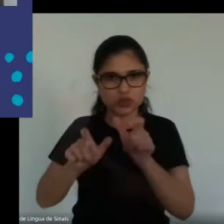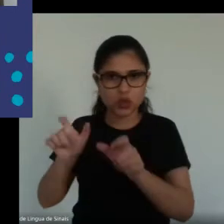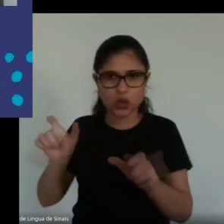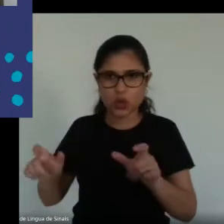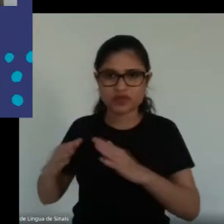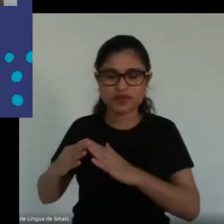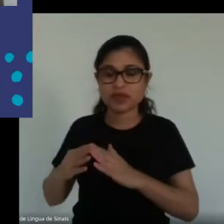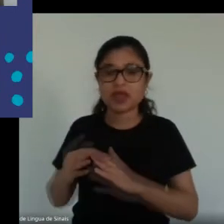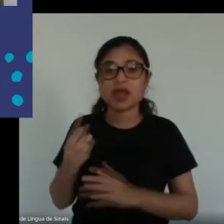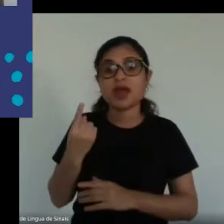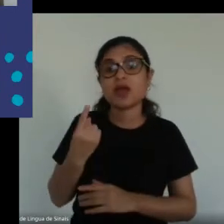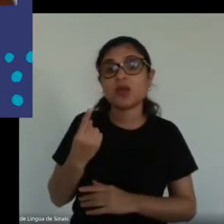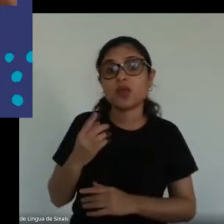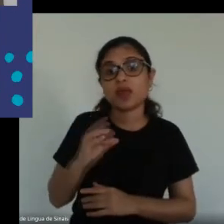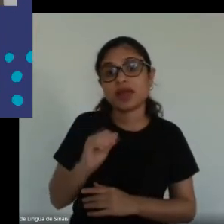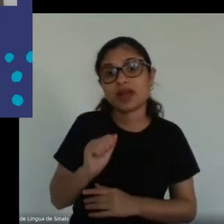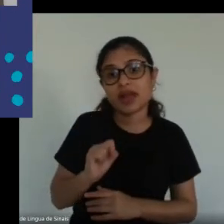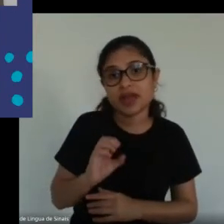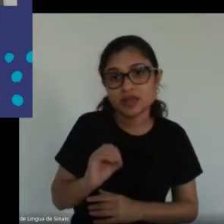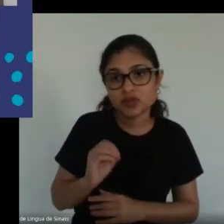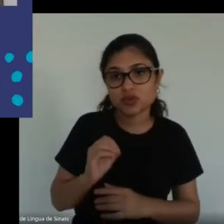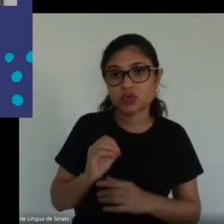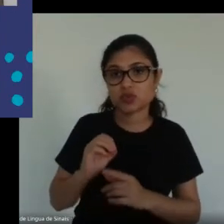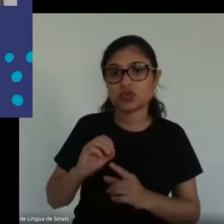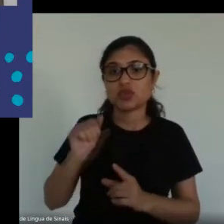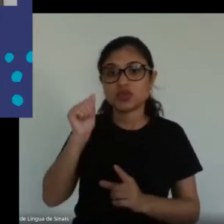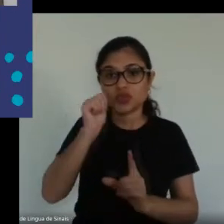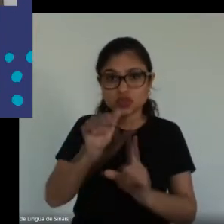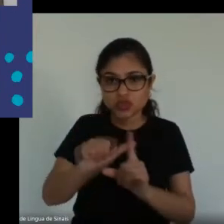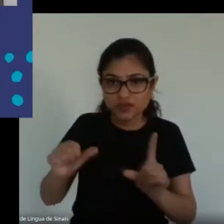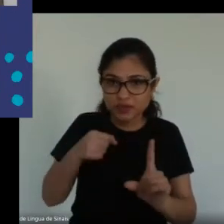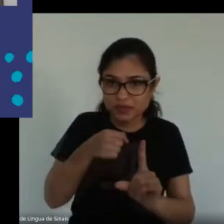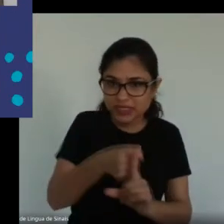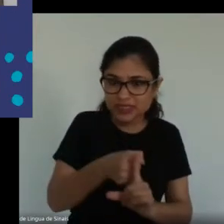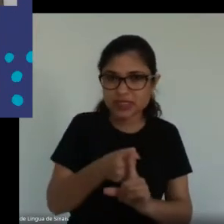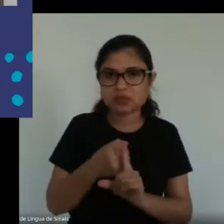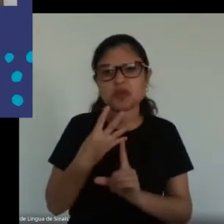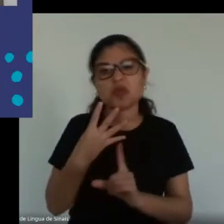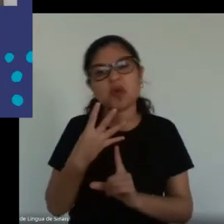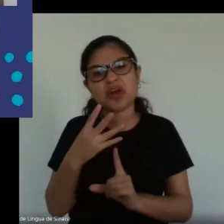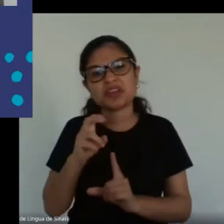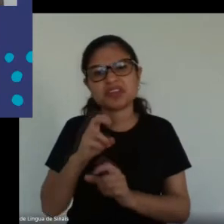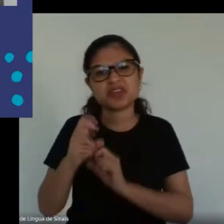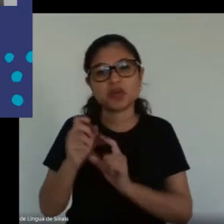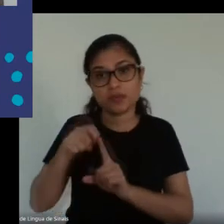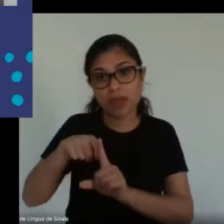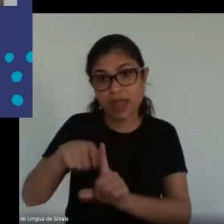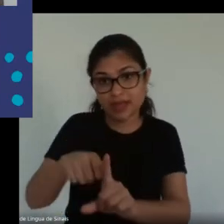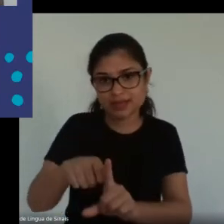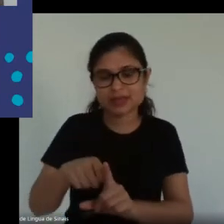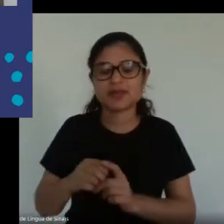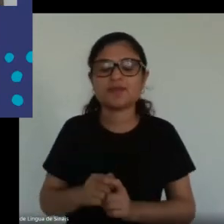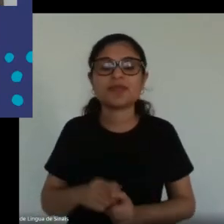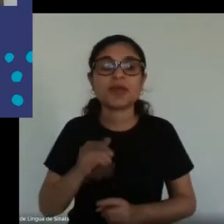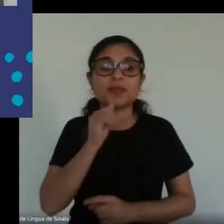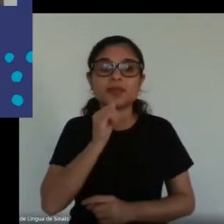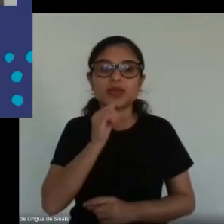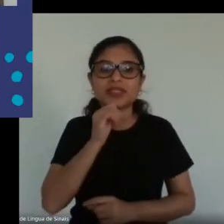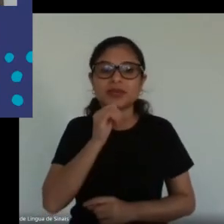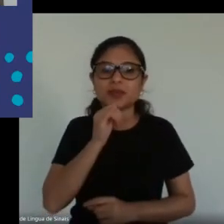lá um caso de feminicídio a cada 4, 5 meses, mas você vai ver, por exemplo, no Acre